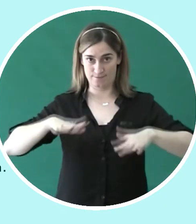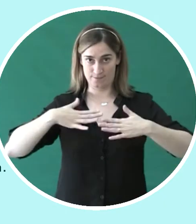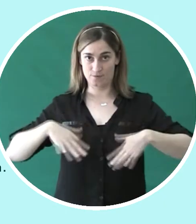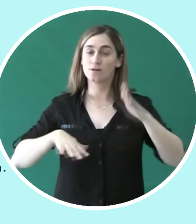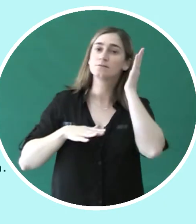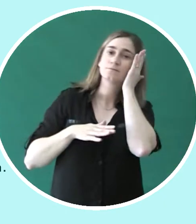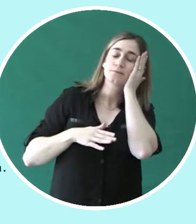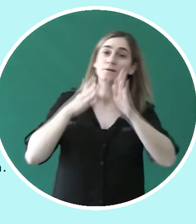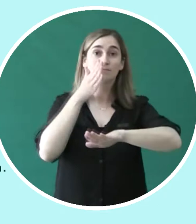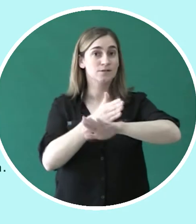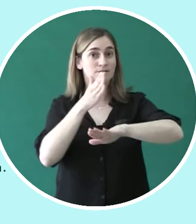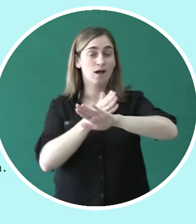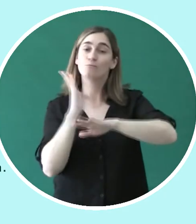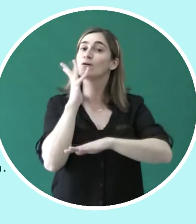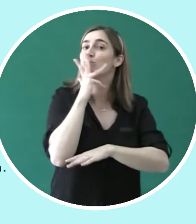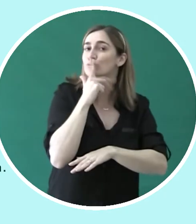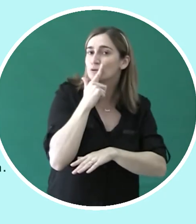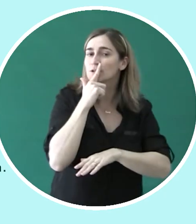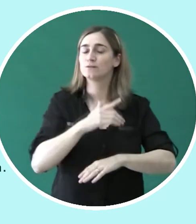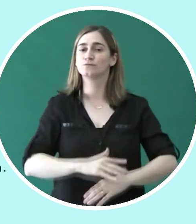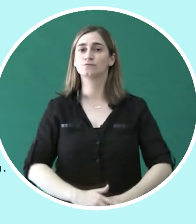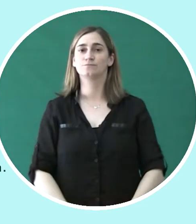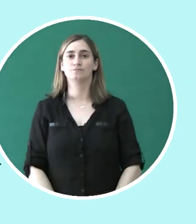um pijama e uns bolinhos.